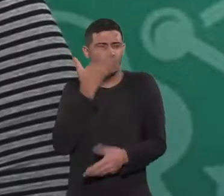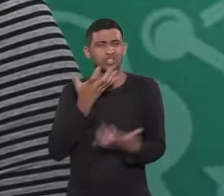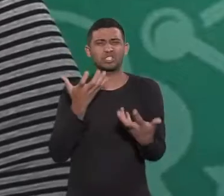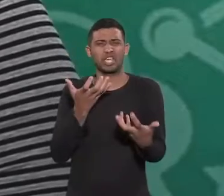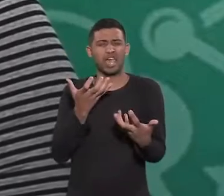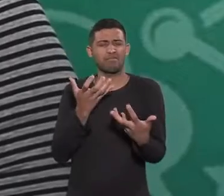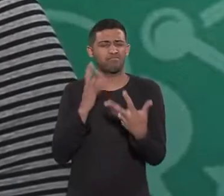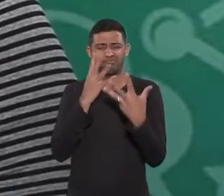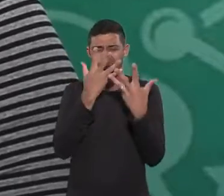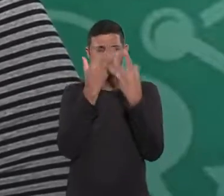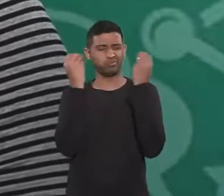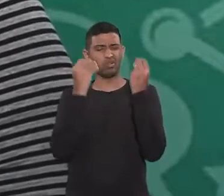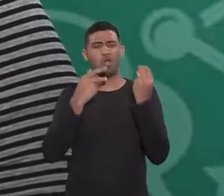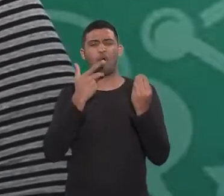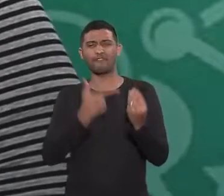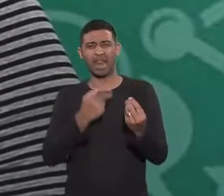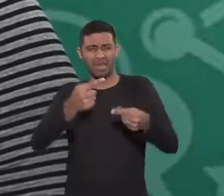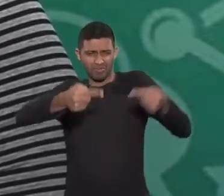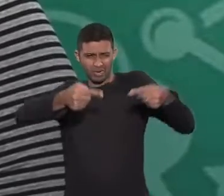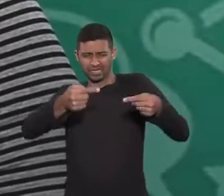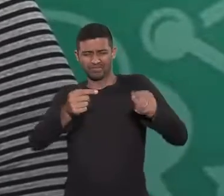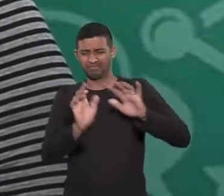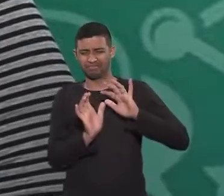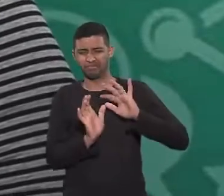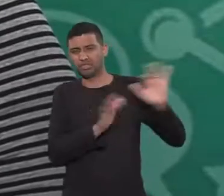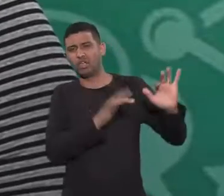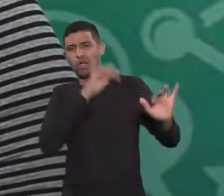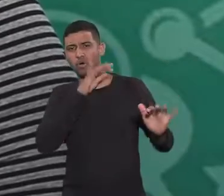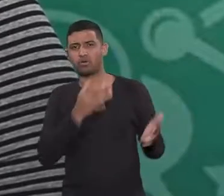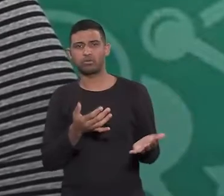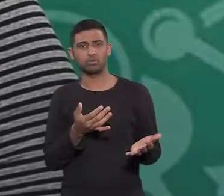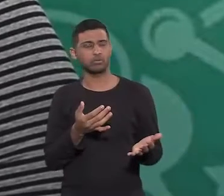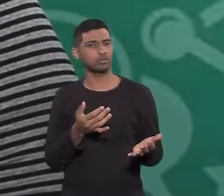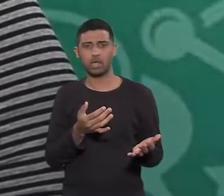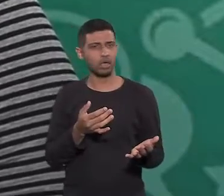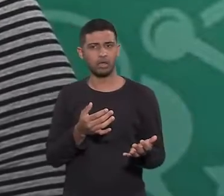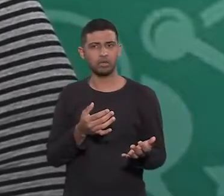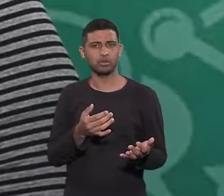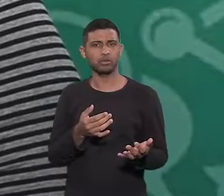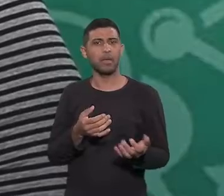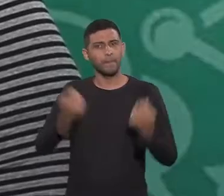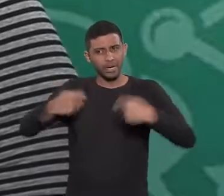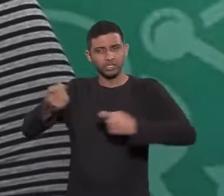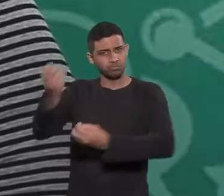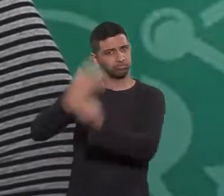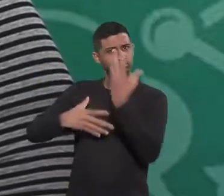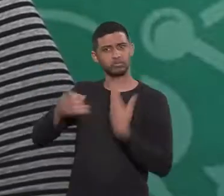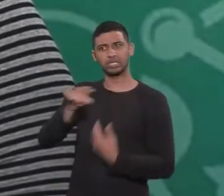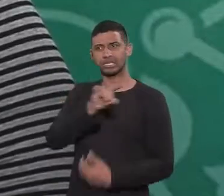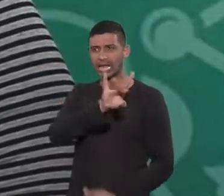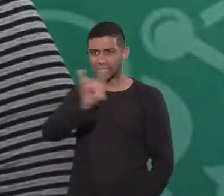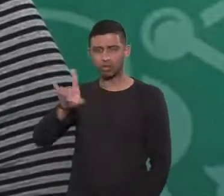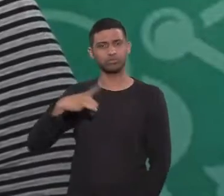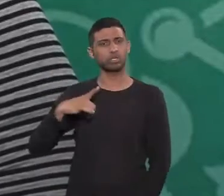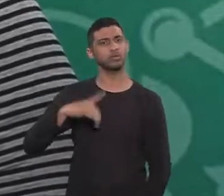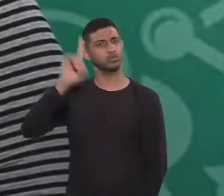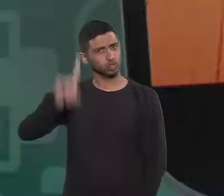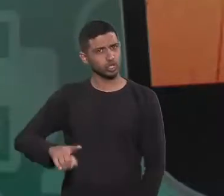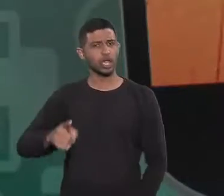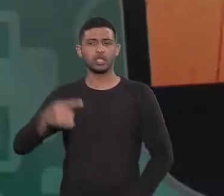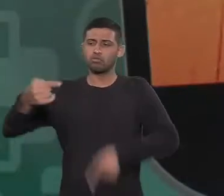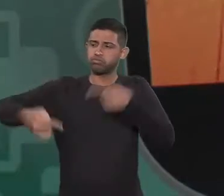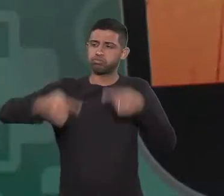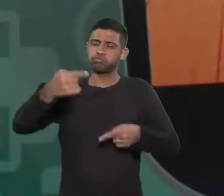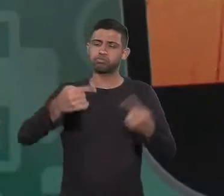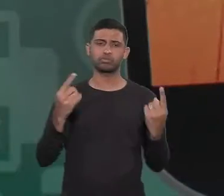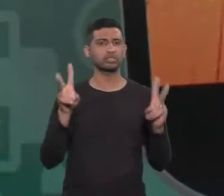querem apagar o político ou acham que é ruim falar disso. E, na verdade, isso é tirar esse discurso das pessoas. As pessoas têm direito a isso, as pessoas têm